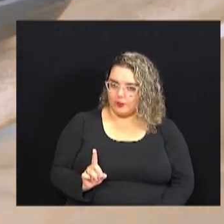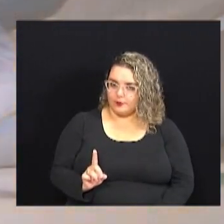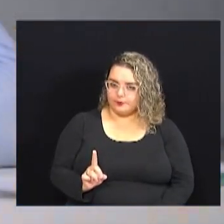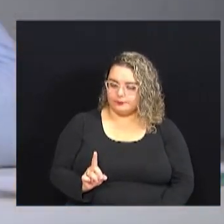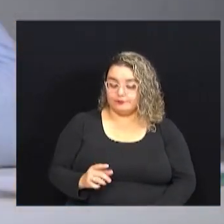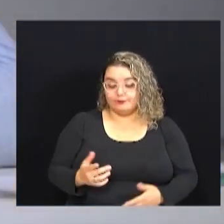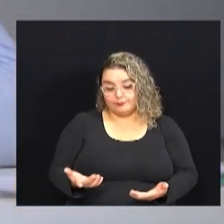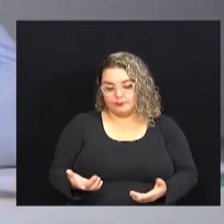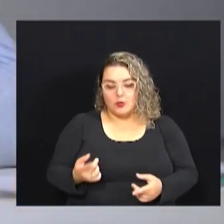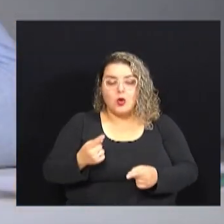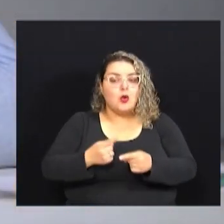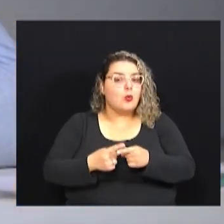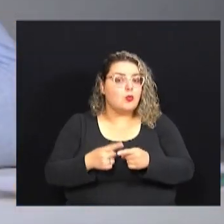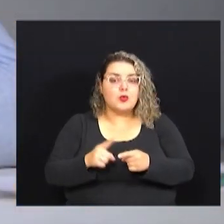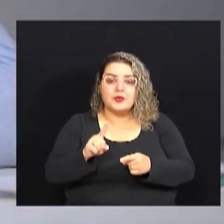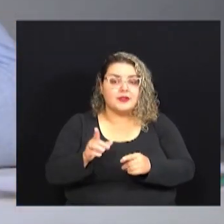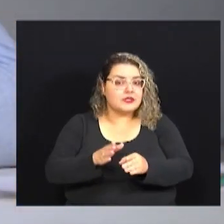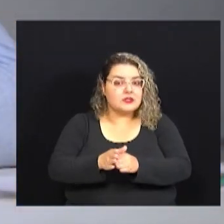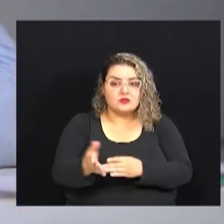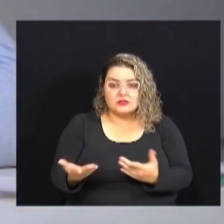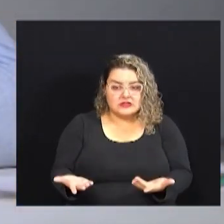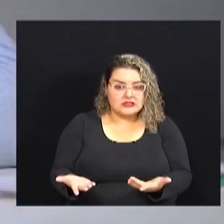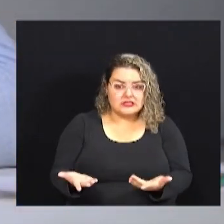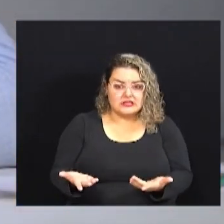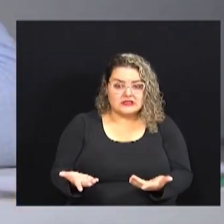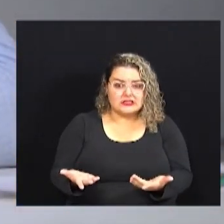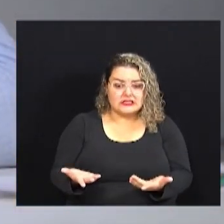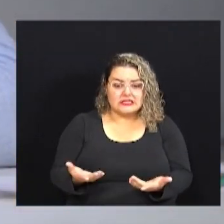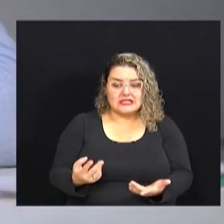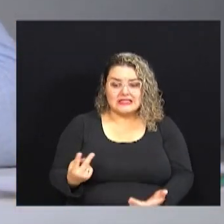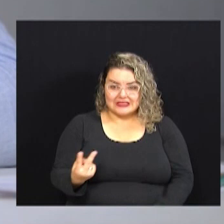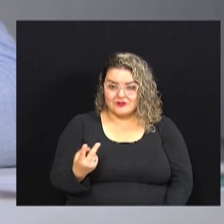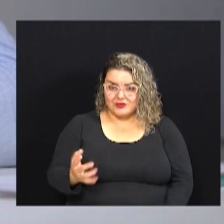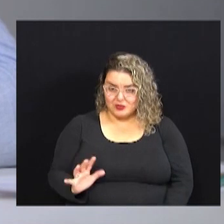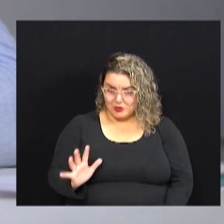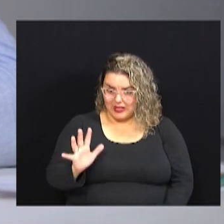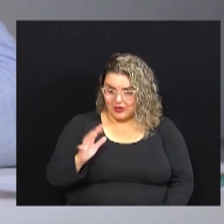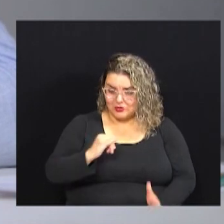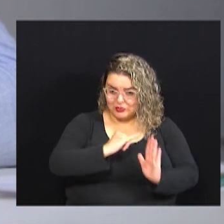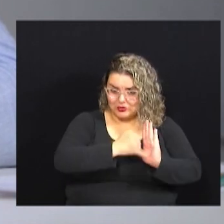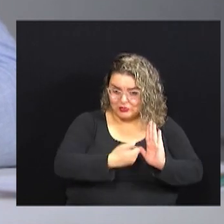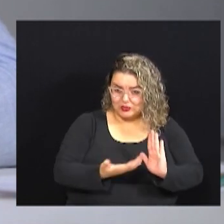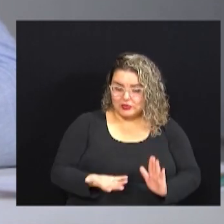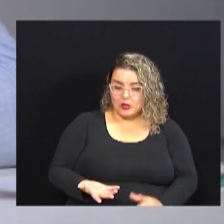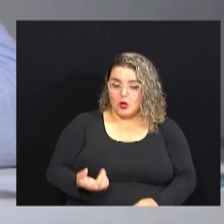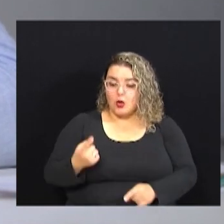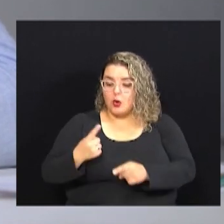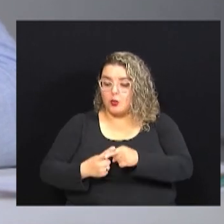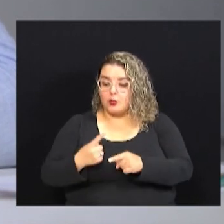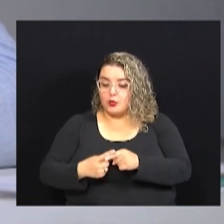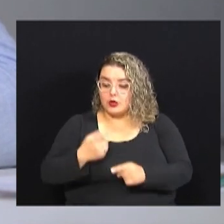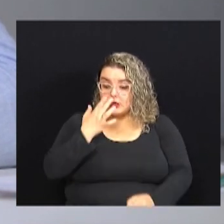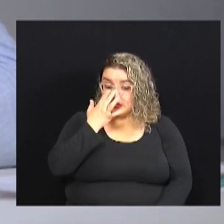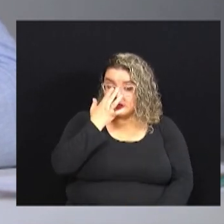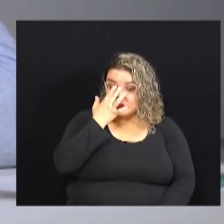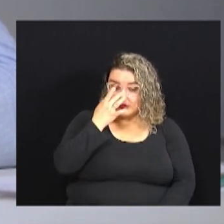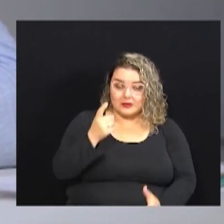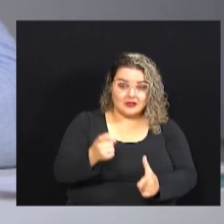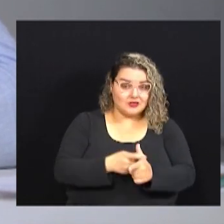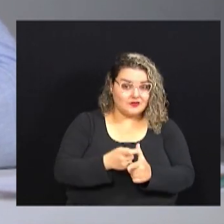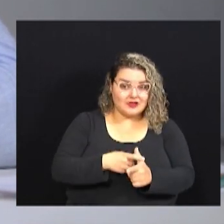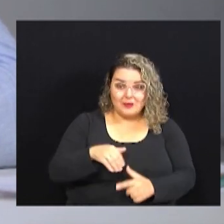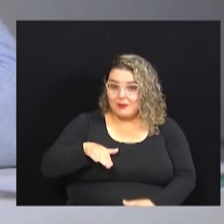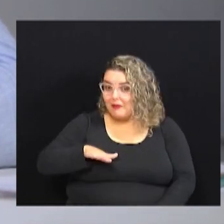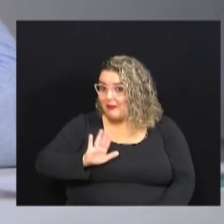Não. Por que não é aconselhado? Seria esse valor tão alto dos juros? Porque é uma das dívidas